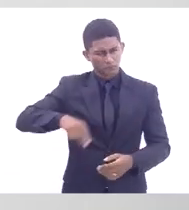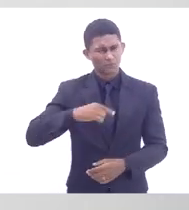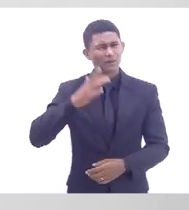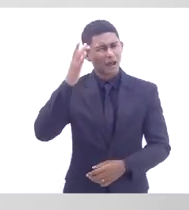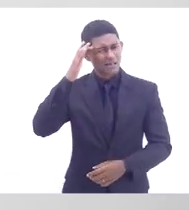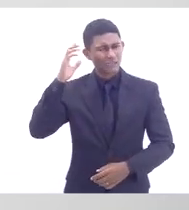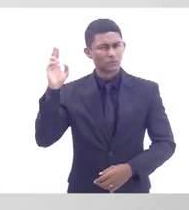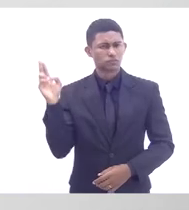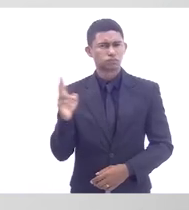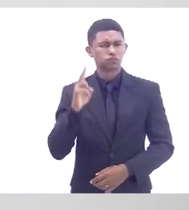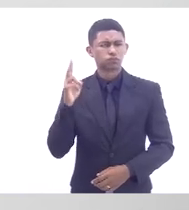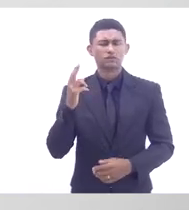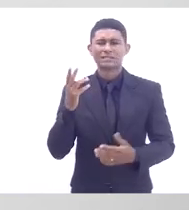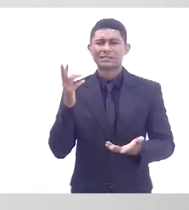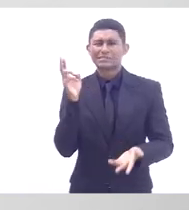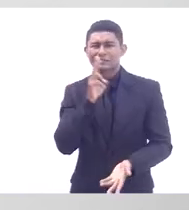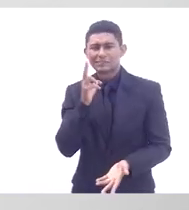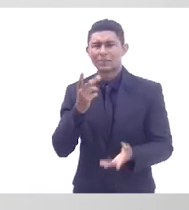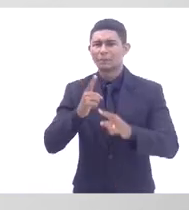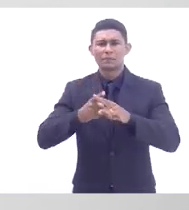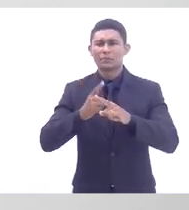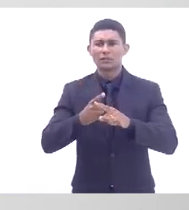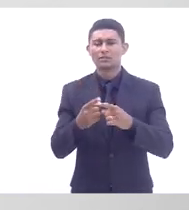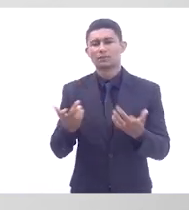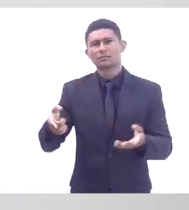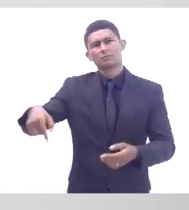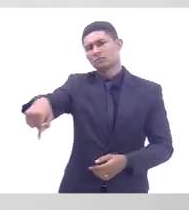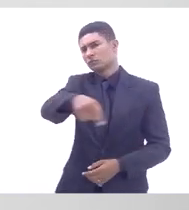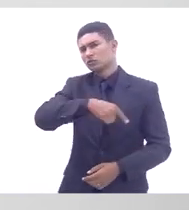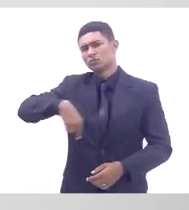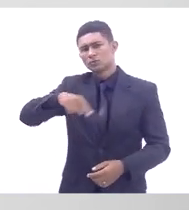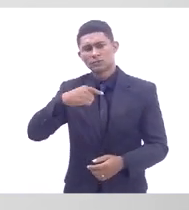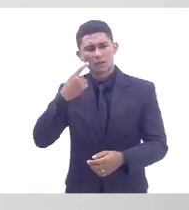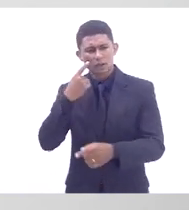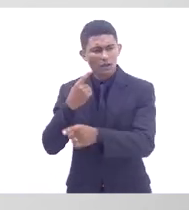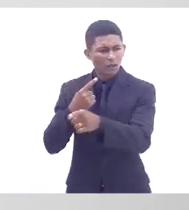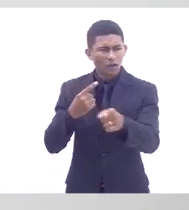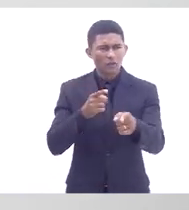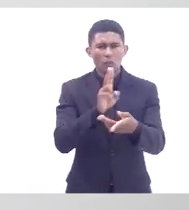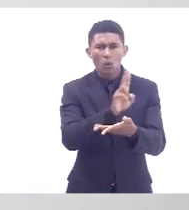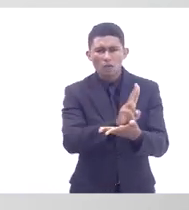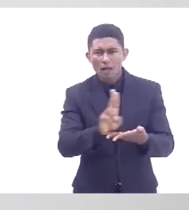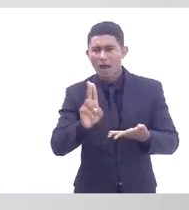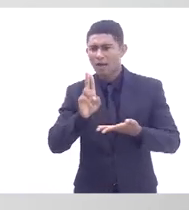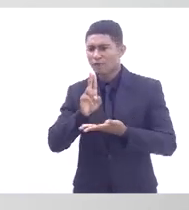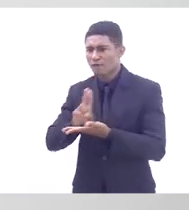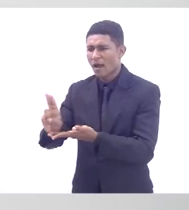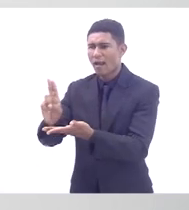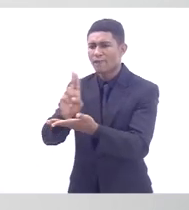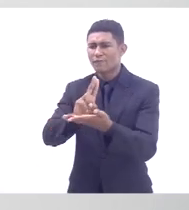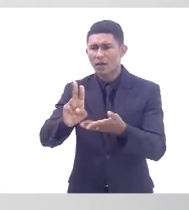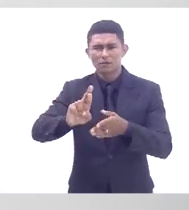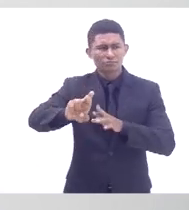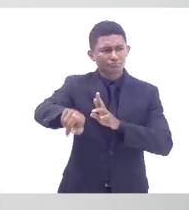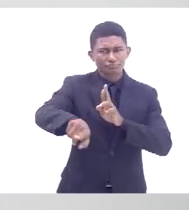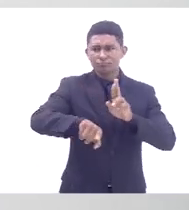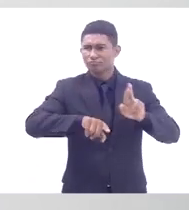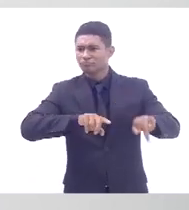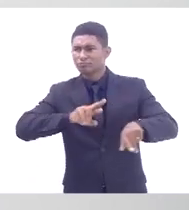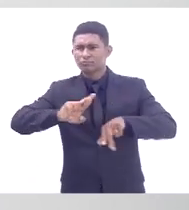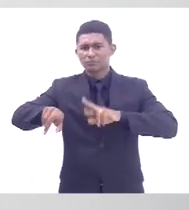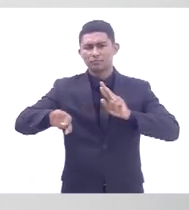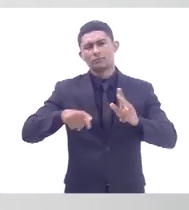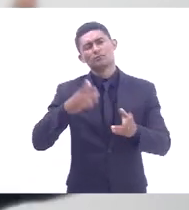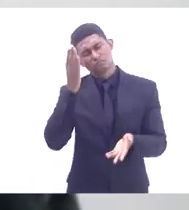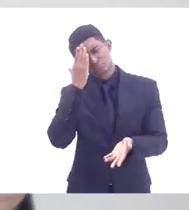é transformar diferenças que a gente tem entre as Universidades e que são importantes a cidade foram criadas